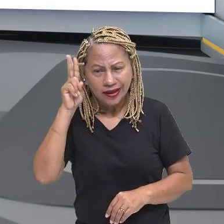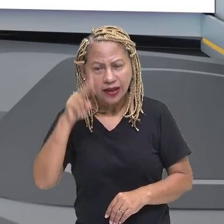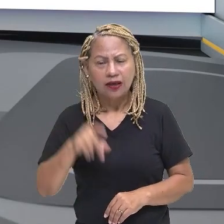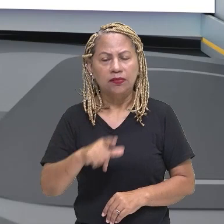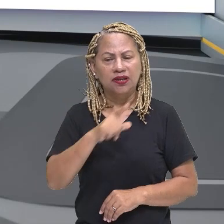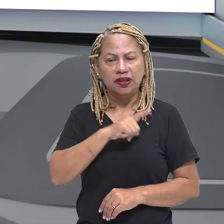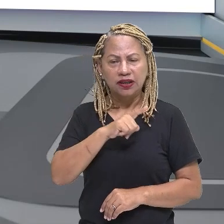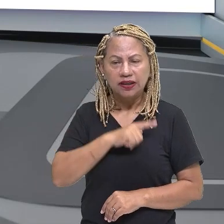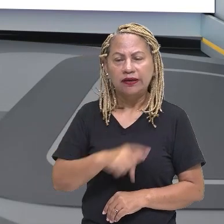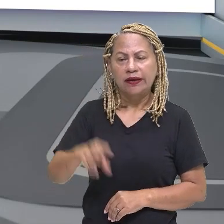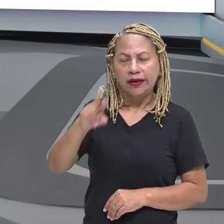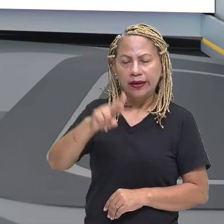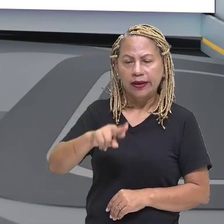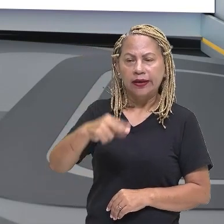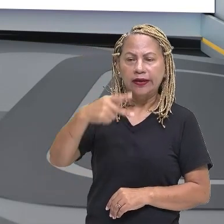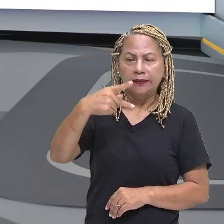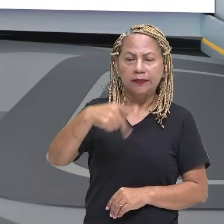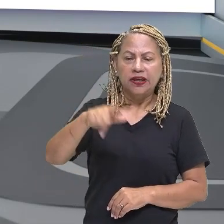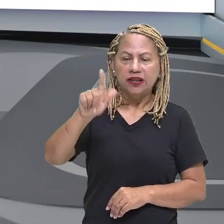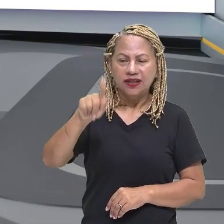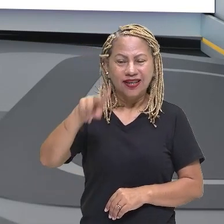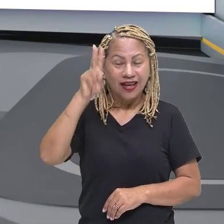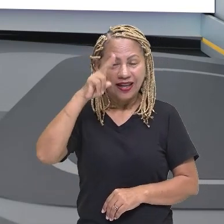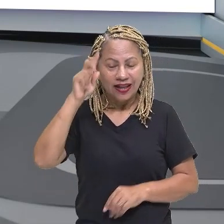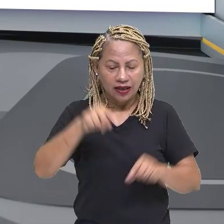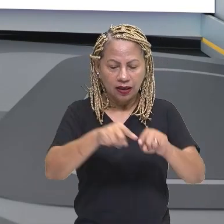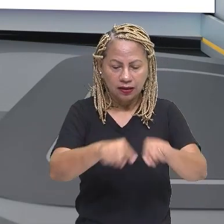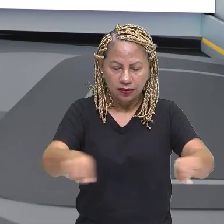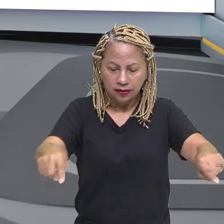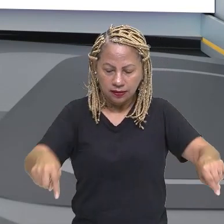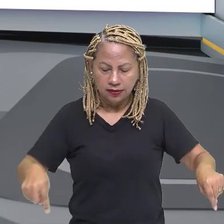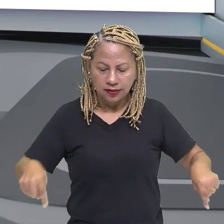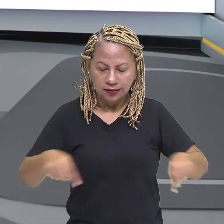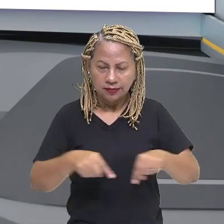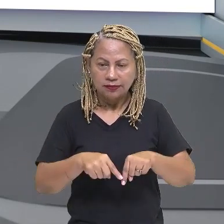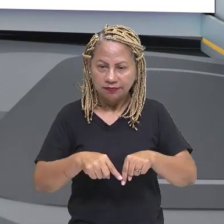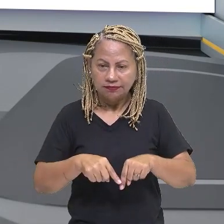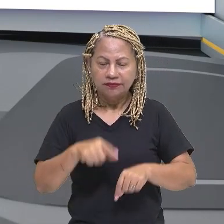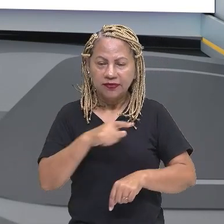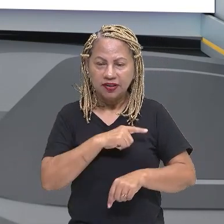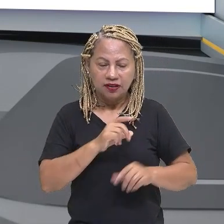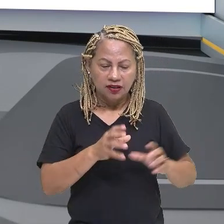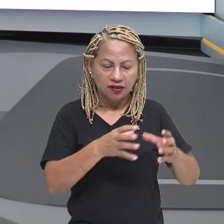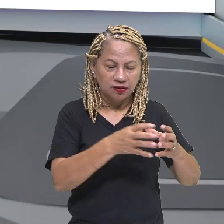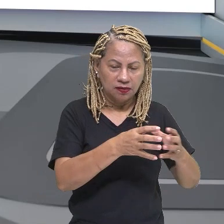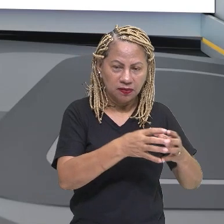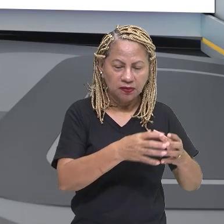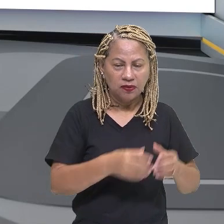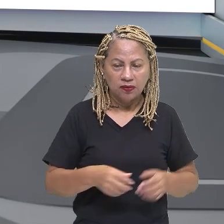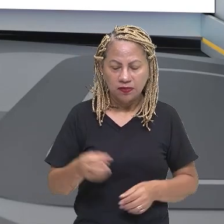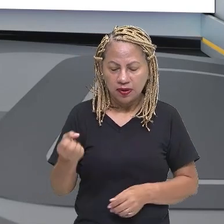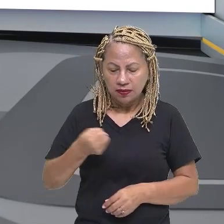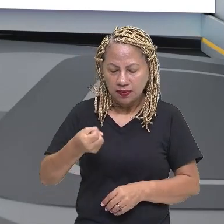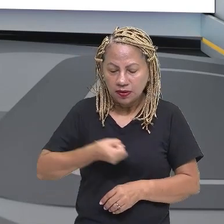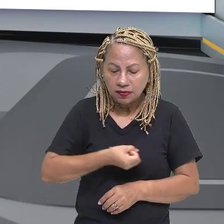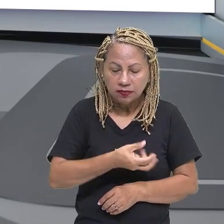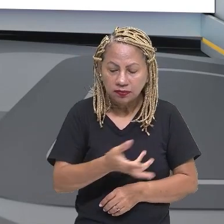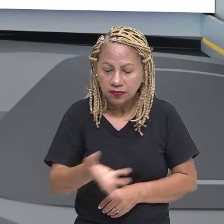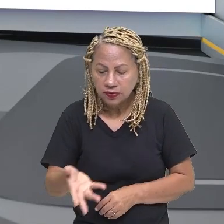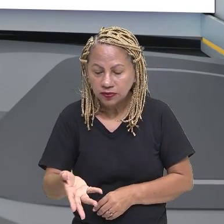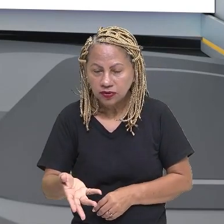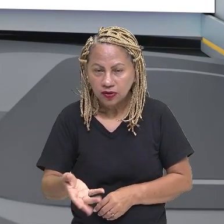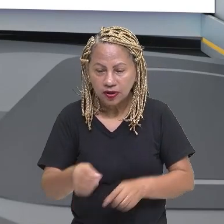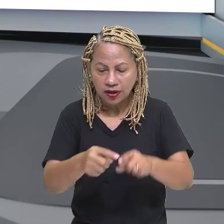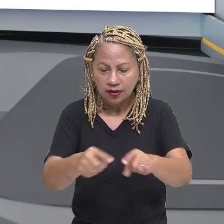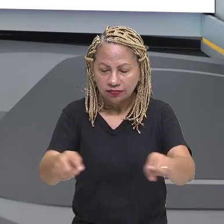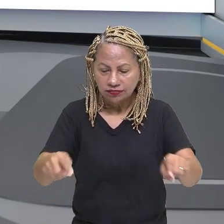tabuleiro, com cartas, onde as pessoas também se reuniam numa sala e com um dadinho elas iam também